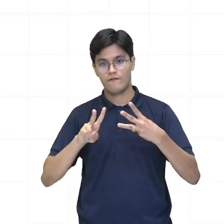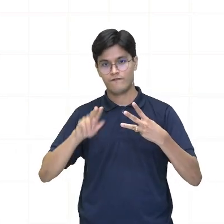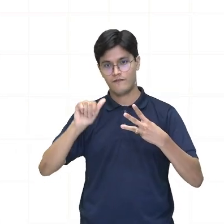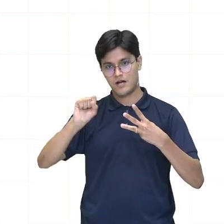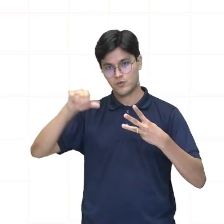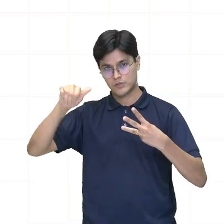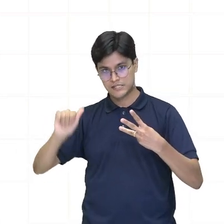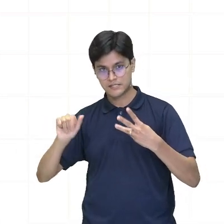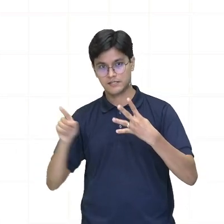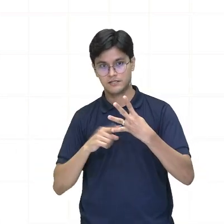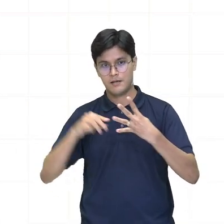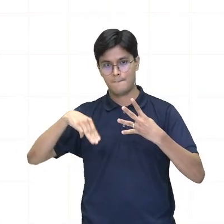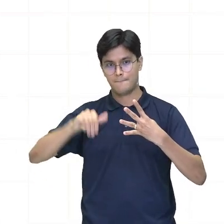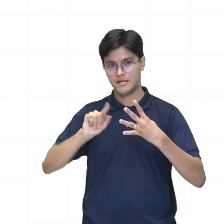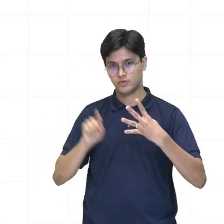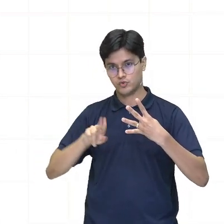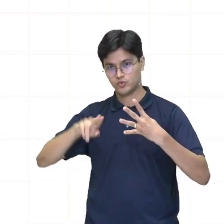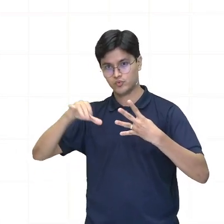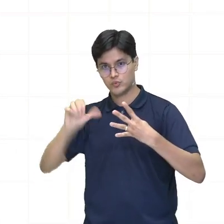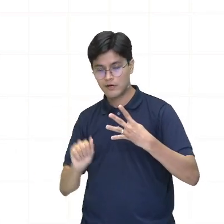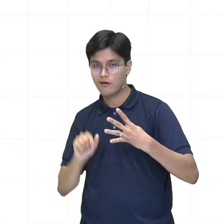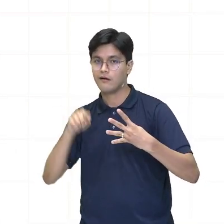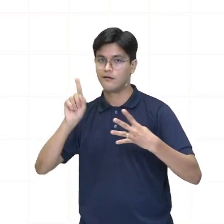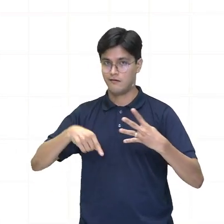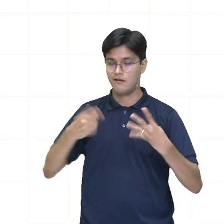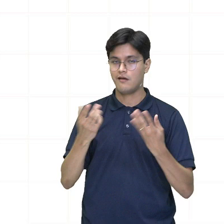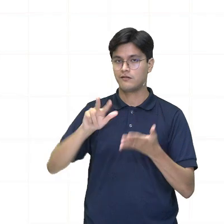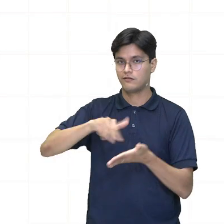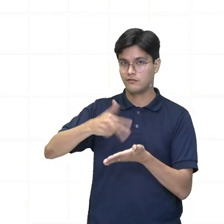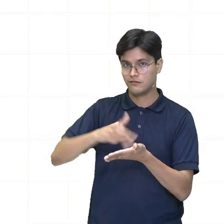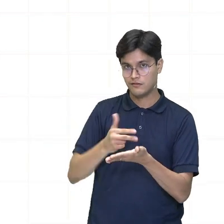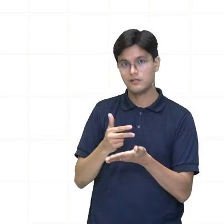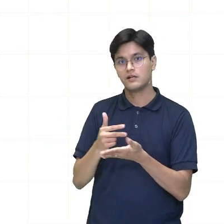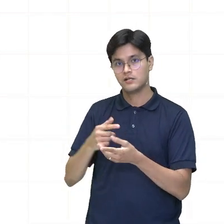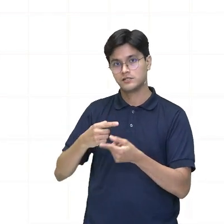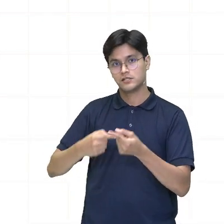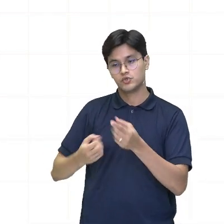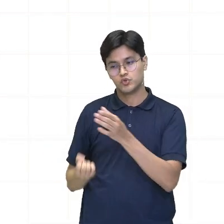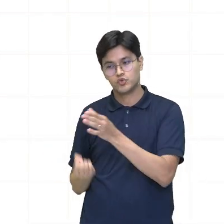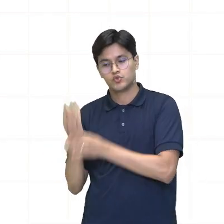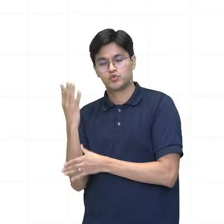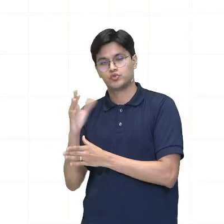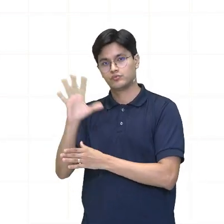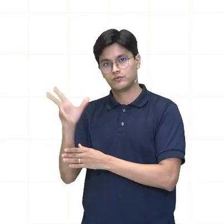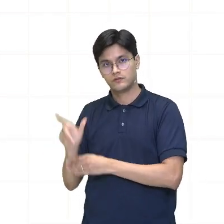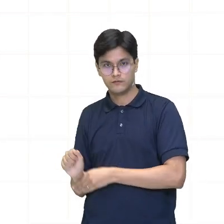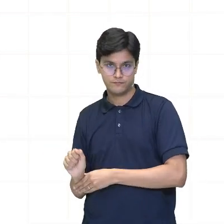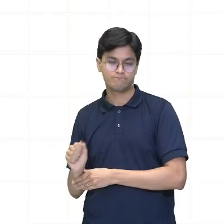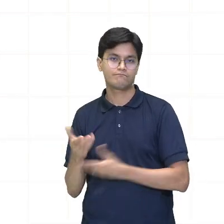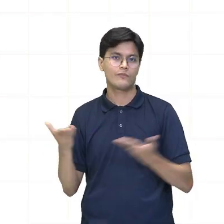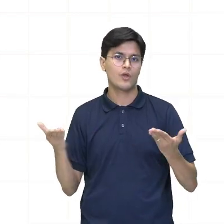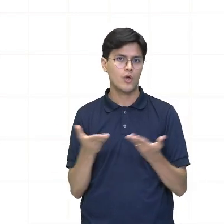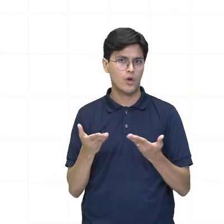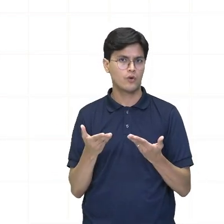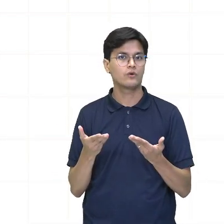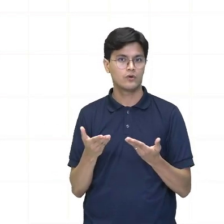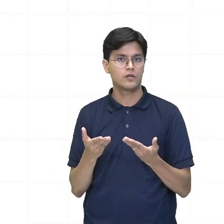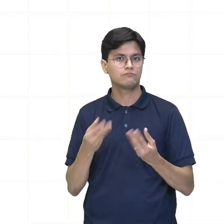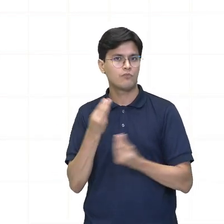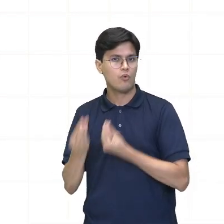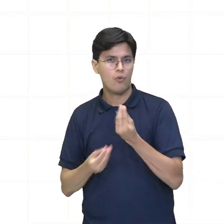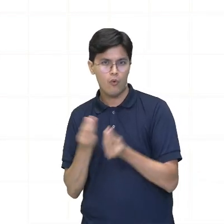origem africanas. Nesse momento agora, vamos observar qual era a relação entre quilombolas e